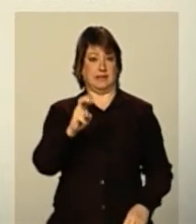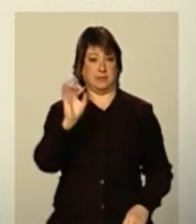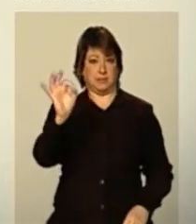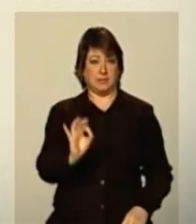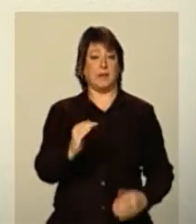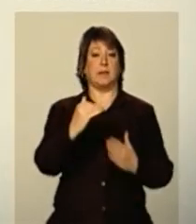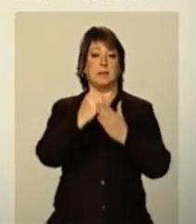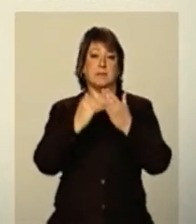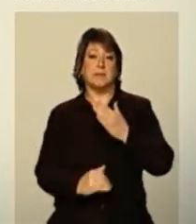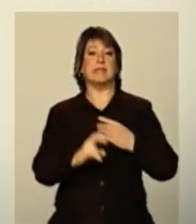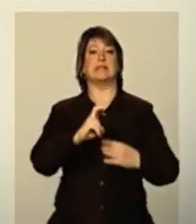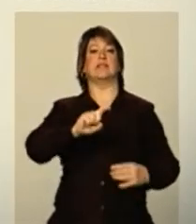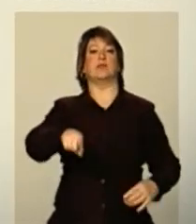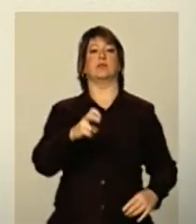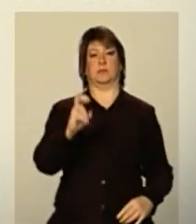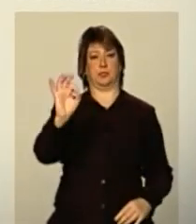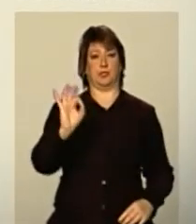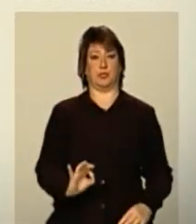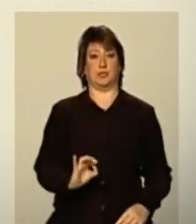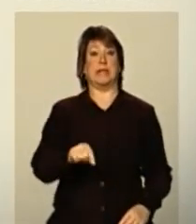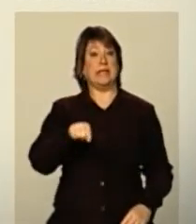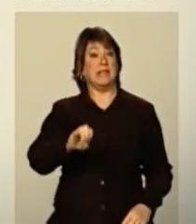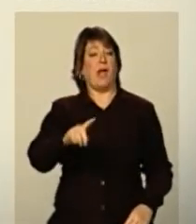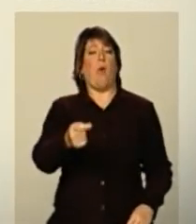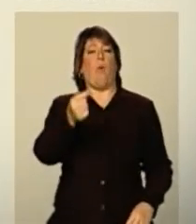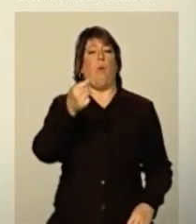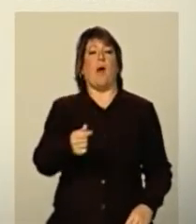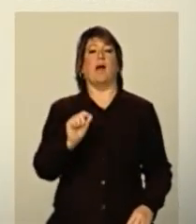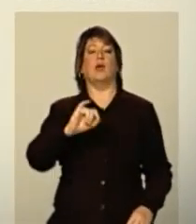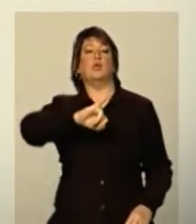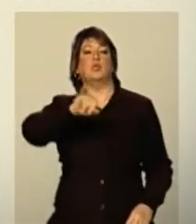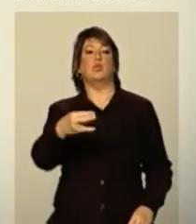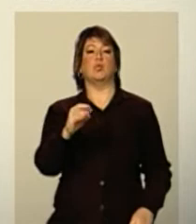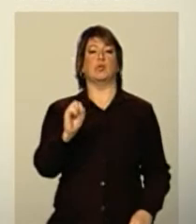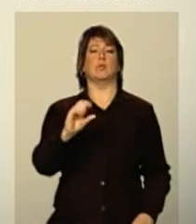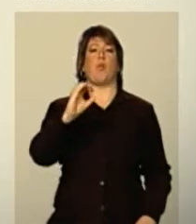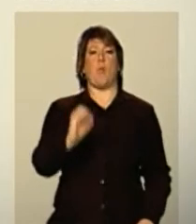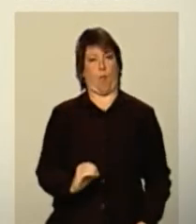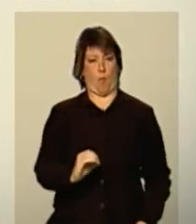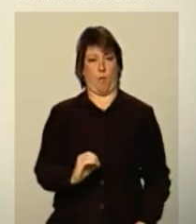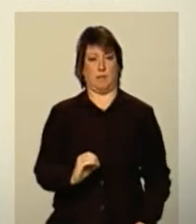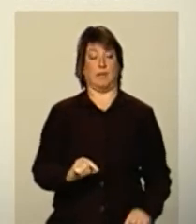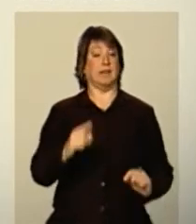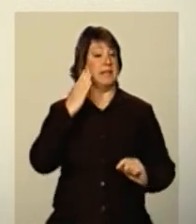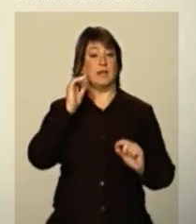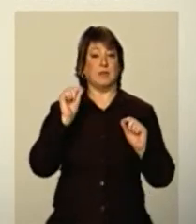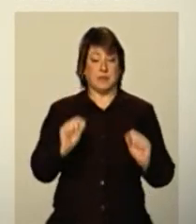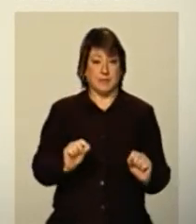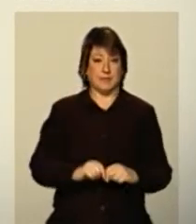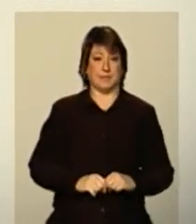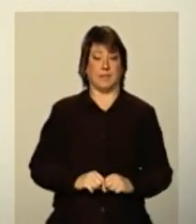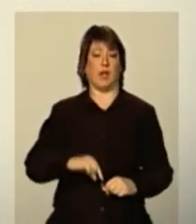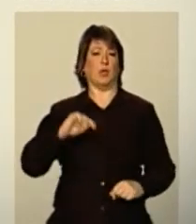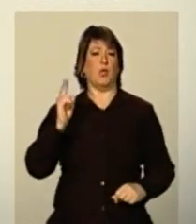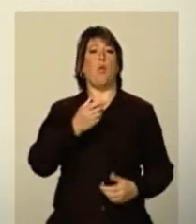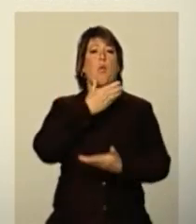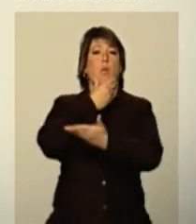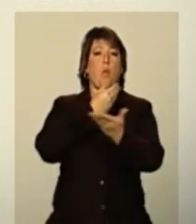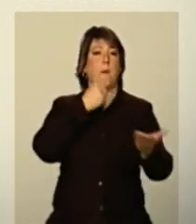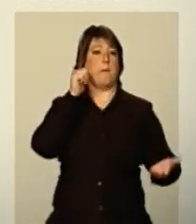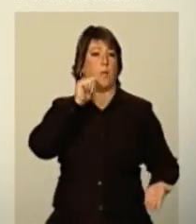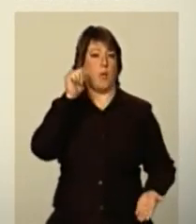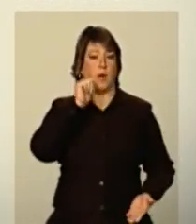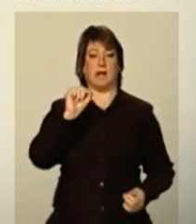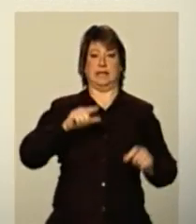para 5,5%. Isso é praticamente comprar com juros zero. Sabe, Luciano, os homens e as mulheres que